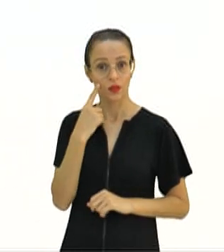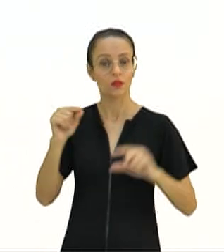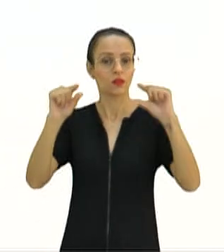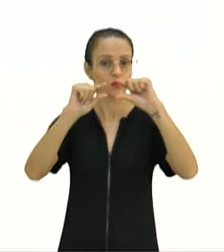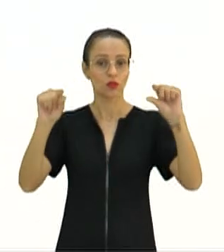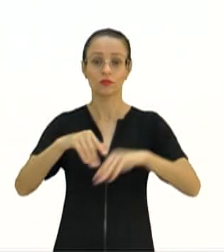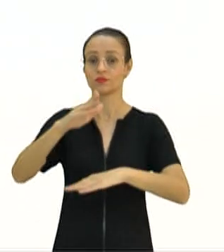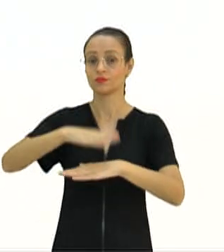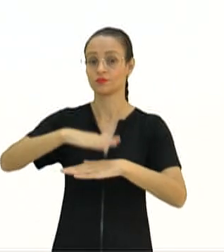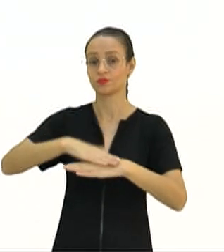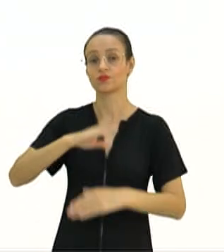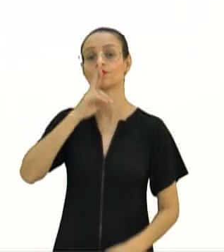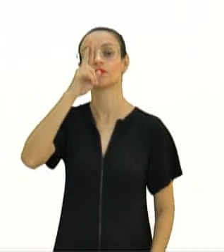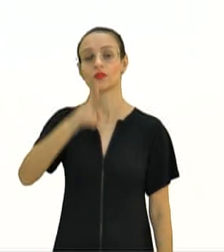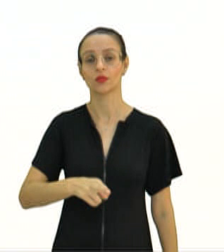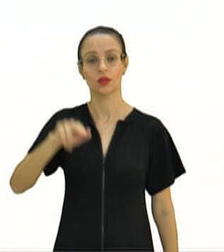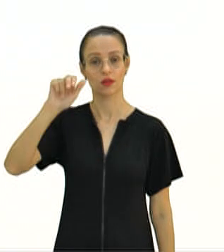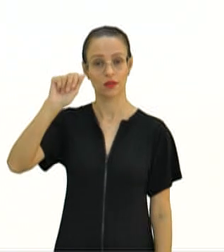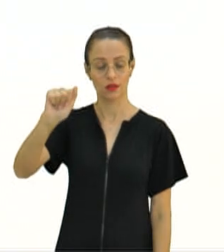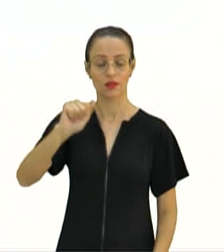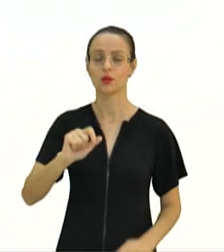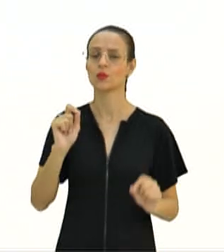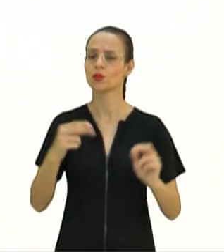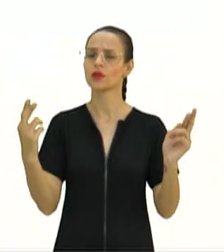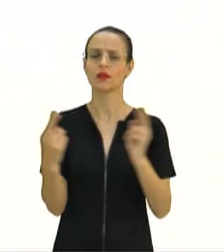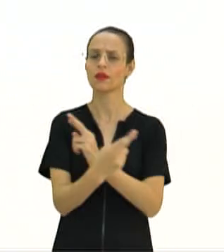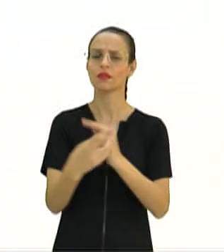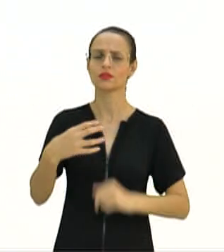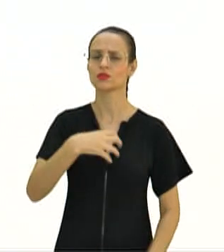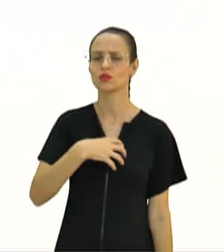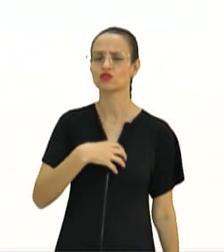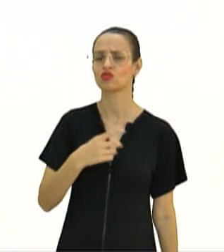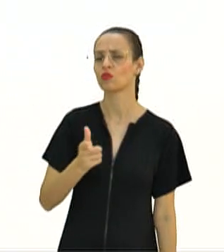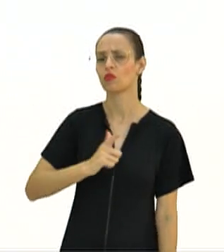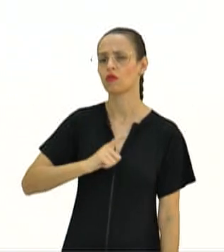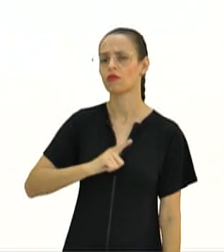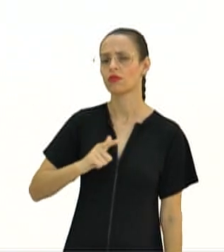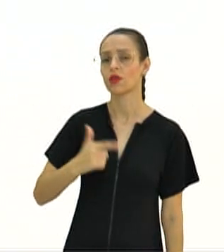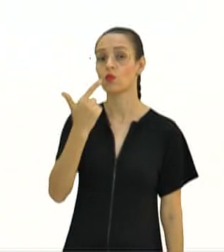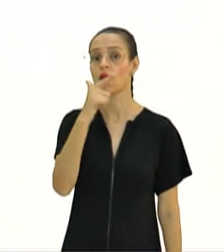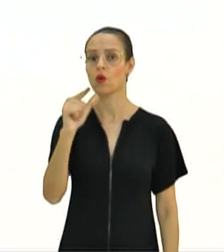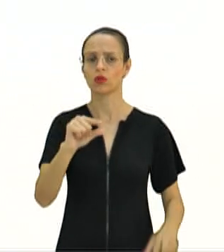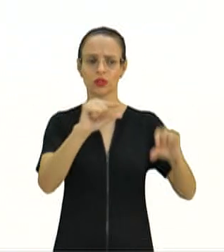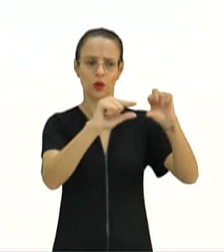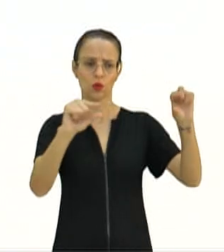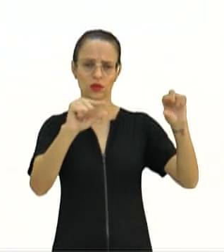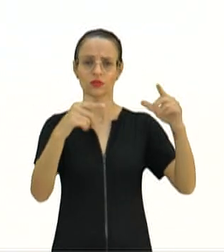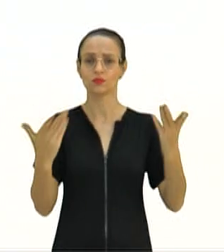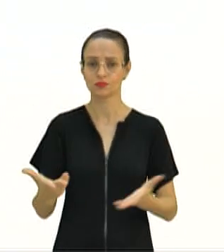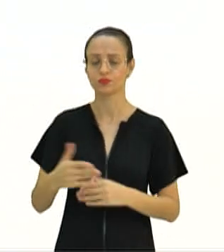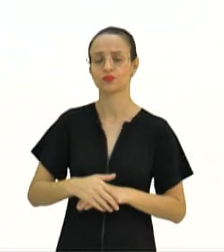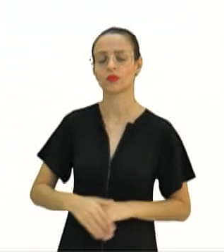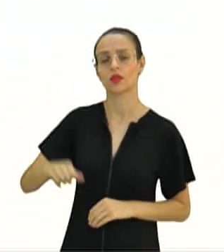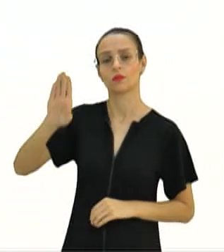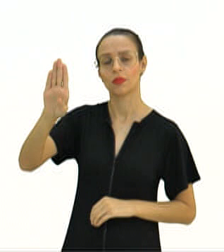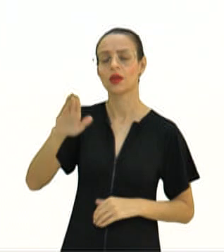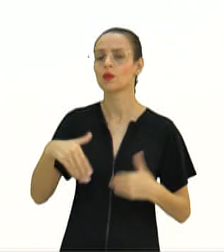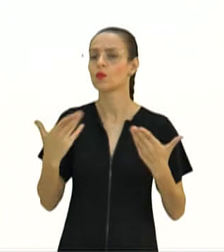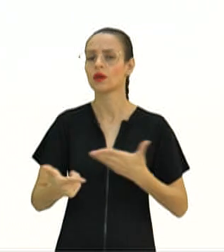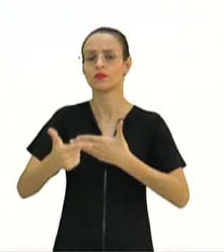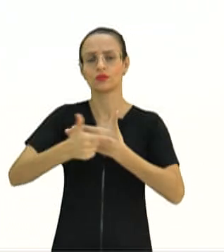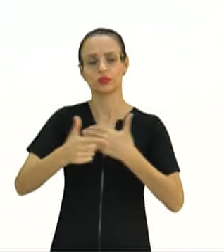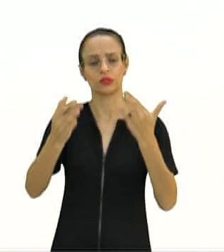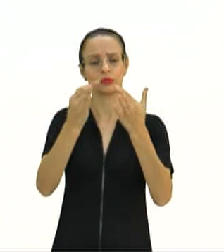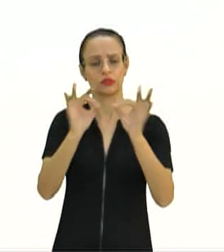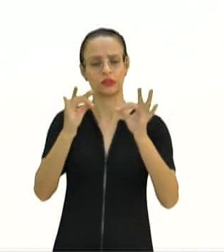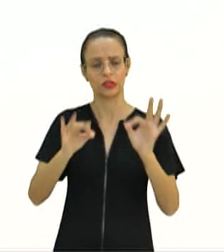destacada, responda. A. Que relação de sentido ela estabelece com a outra oração? B. Qual função sintática